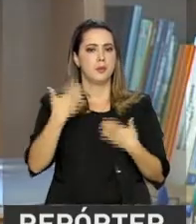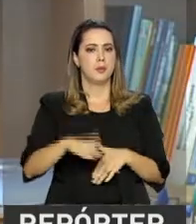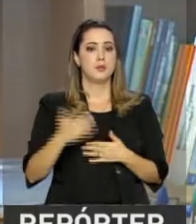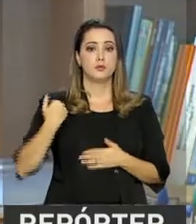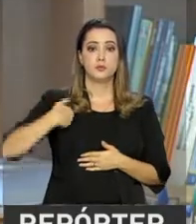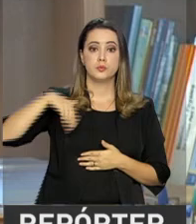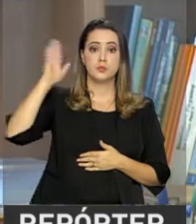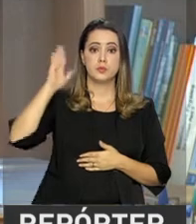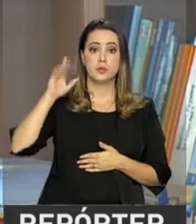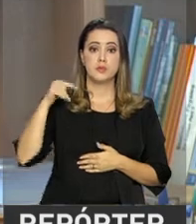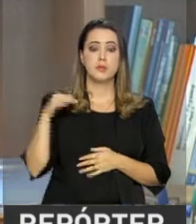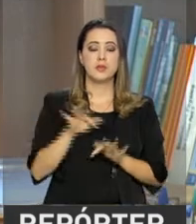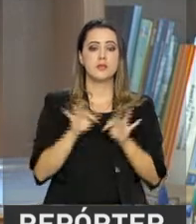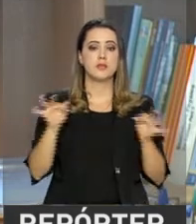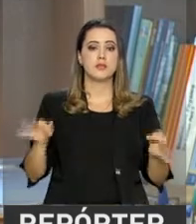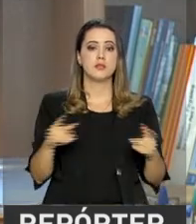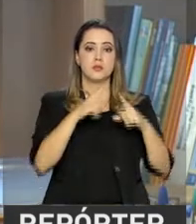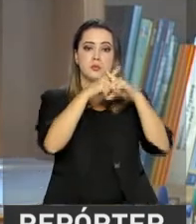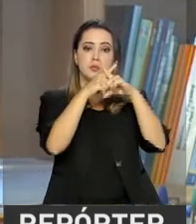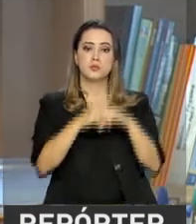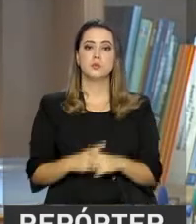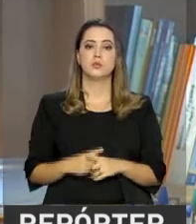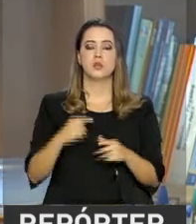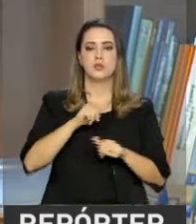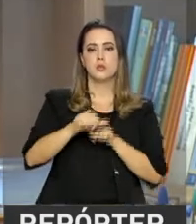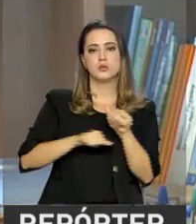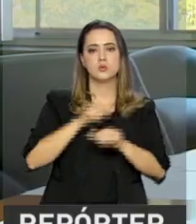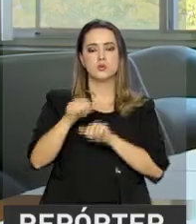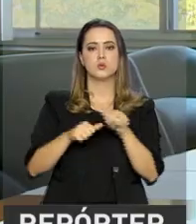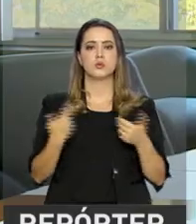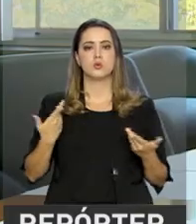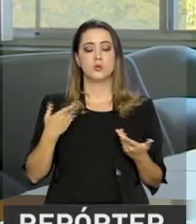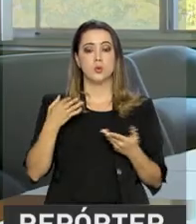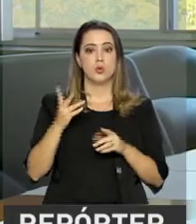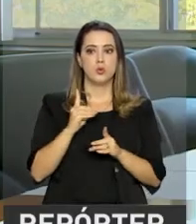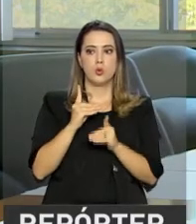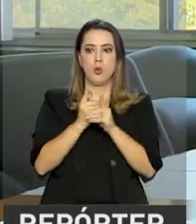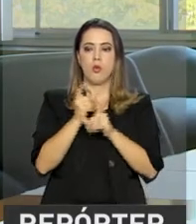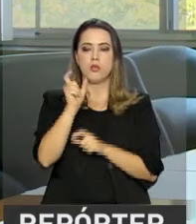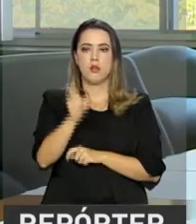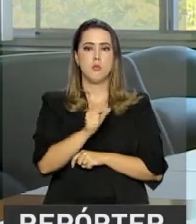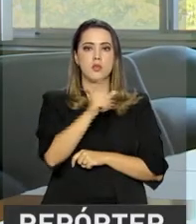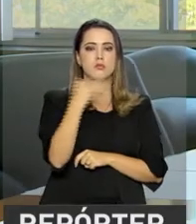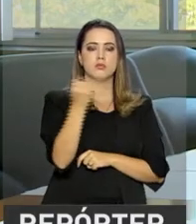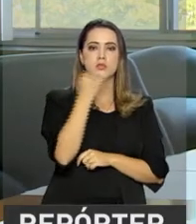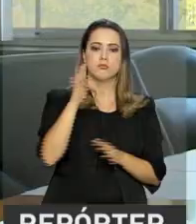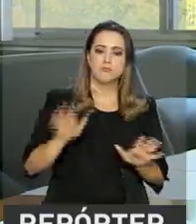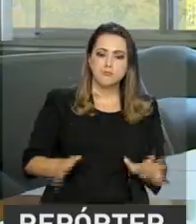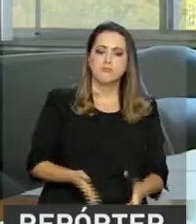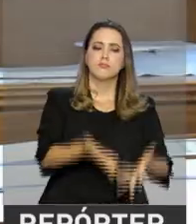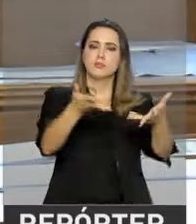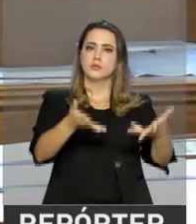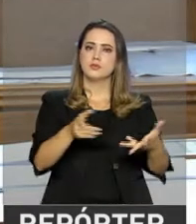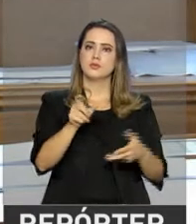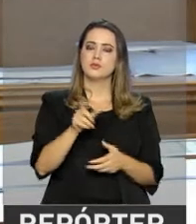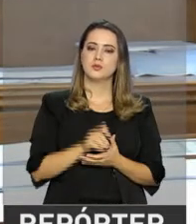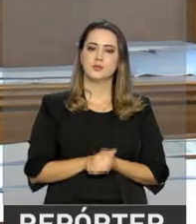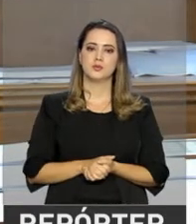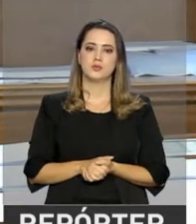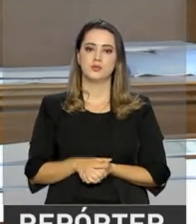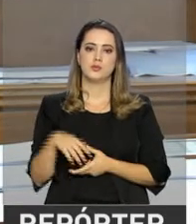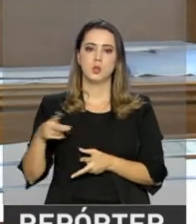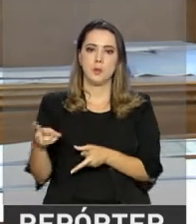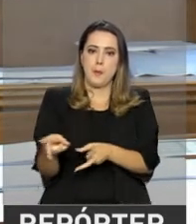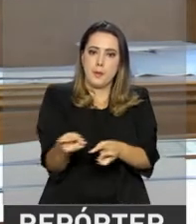mais do que uma simples competição ela se tornou instrumento para encontrar talentos e xingar os estudantes a gente conseguiu